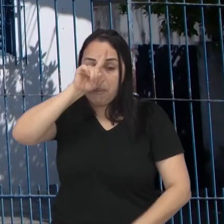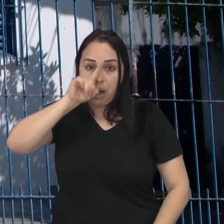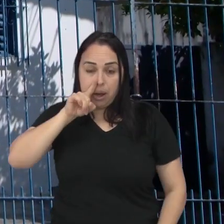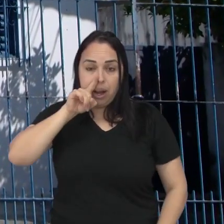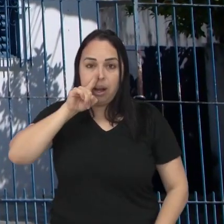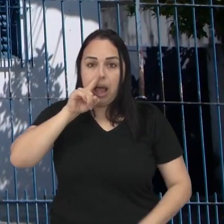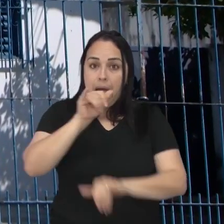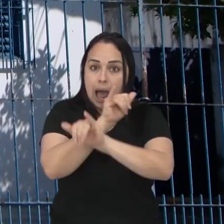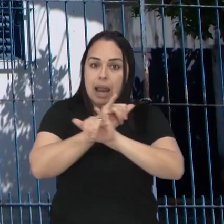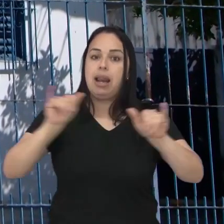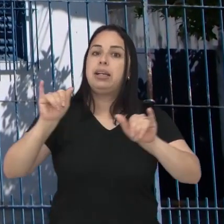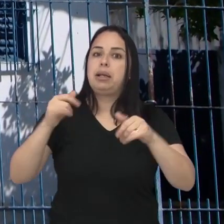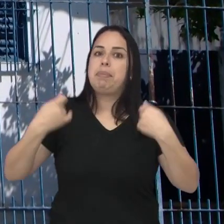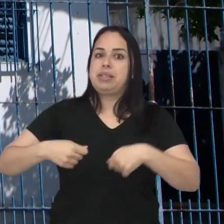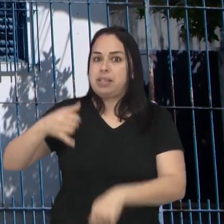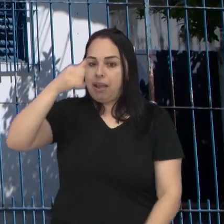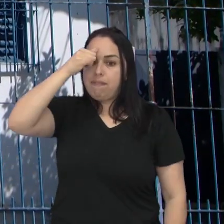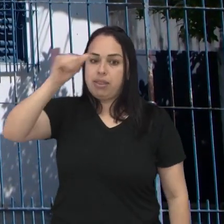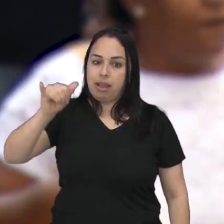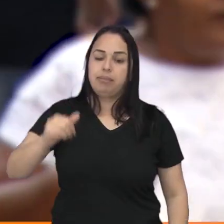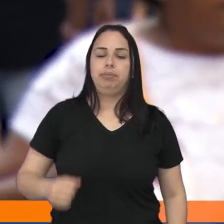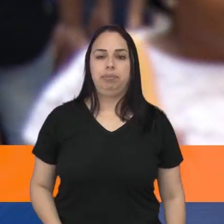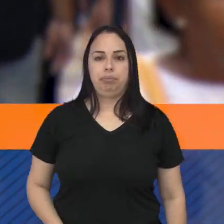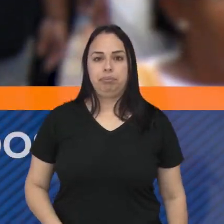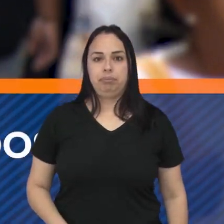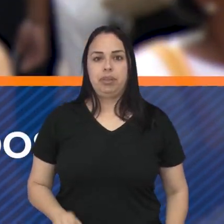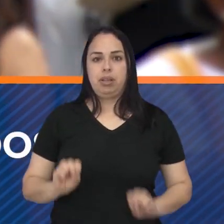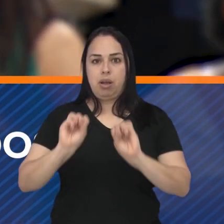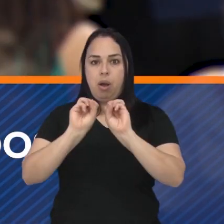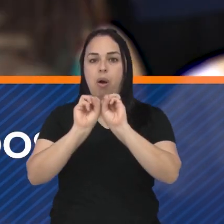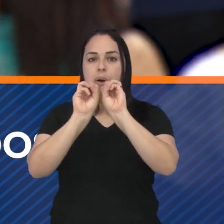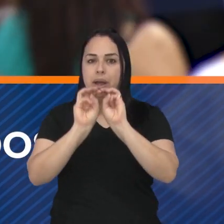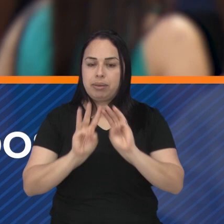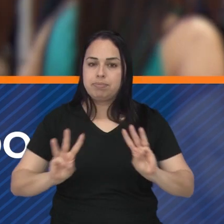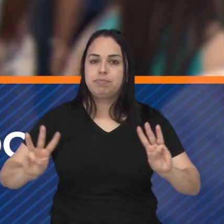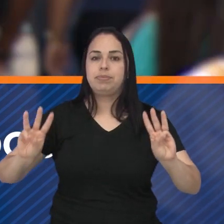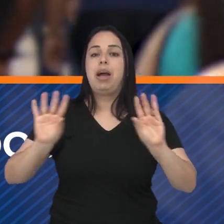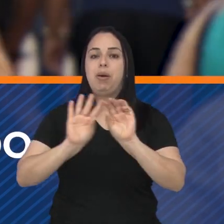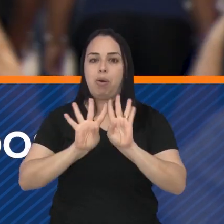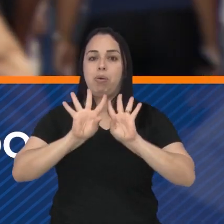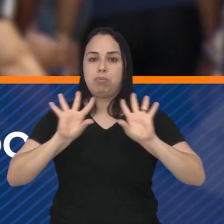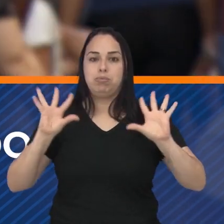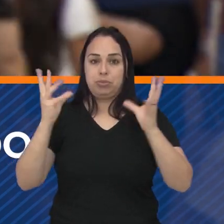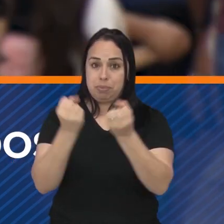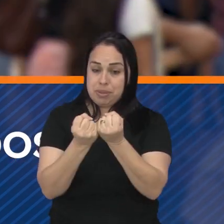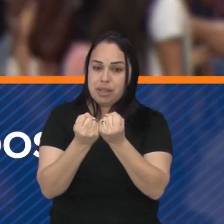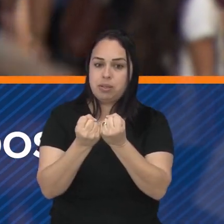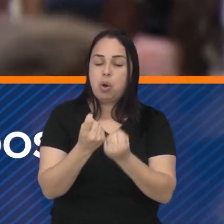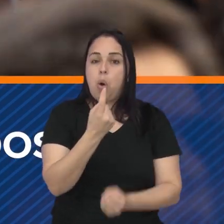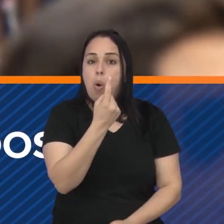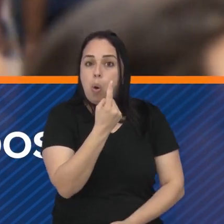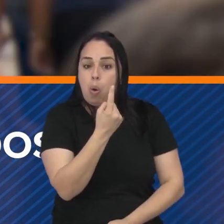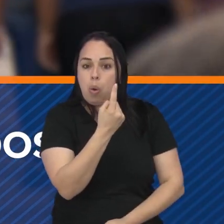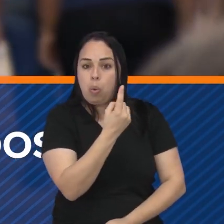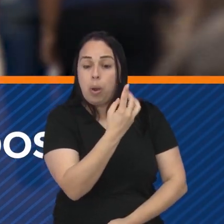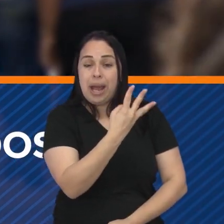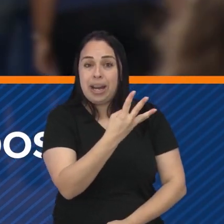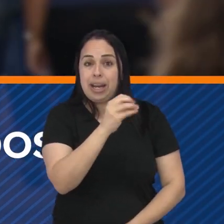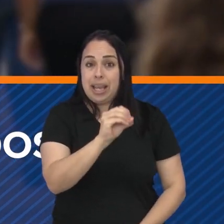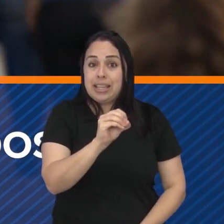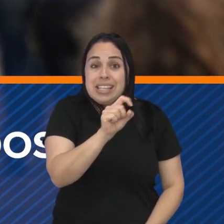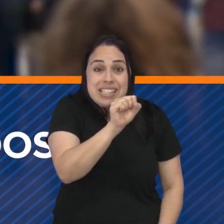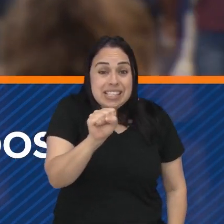para a necessidade de ações de prevenção. De acordo com a Organização Mundial de Saúde, um suicídio